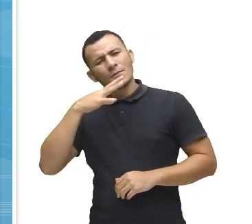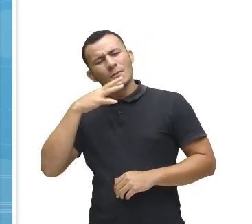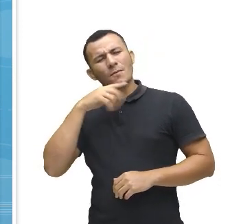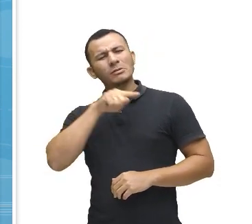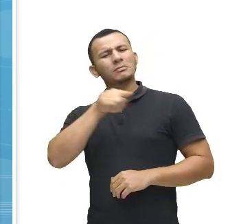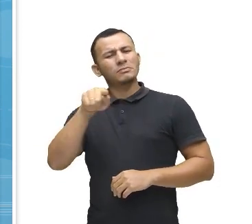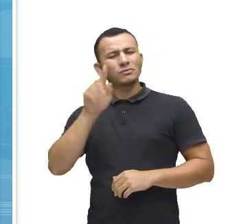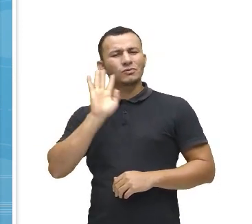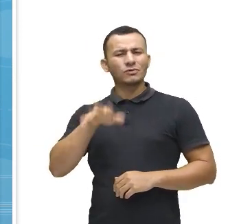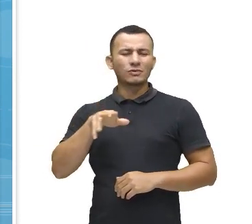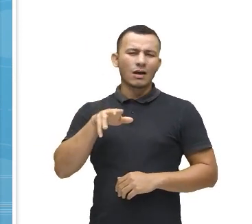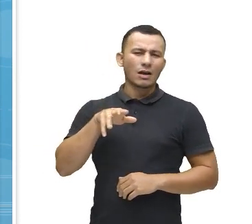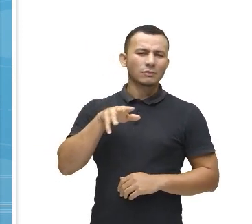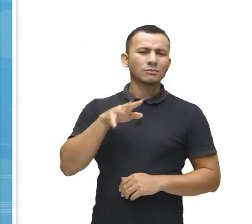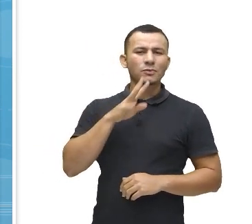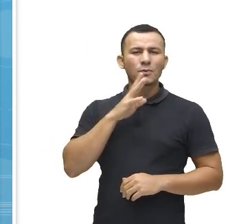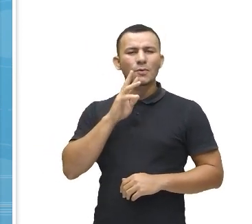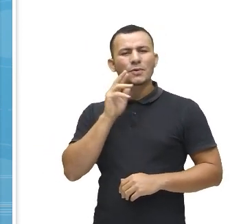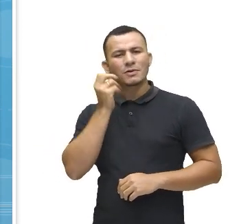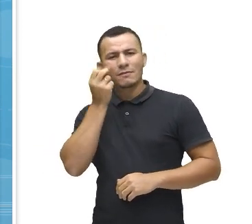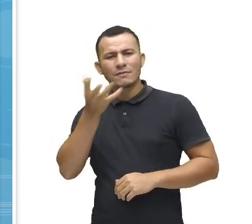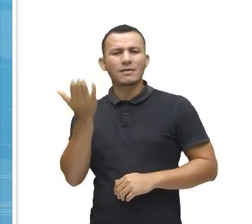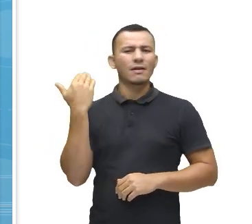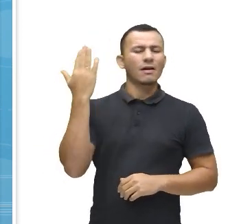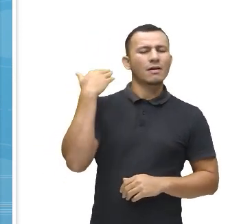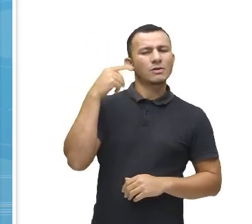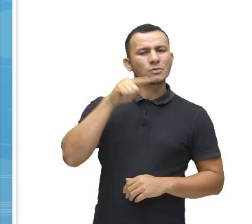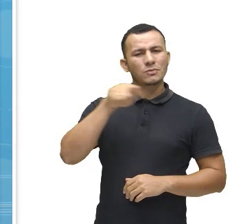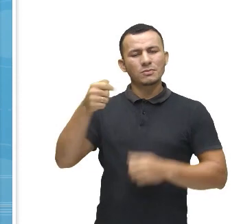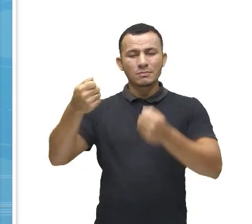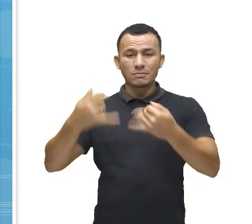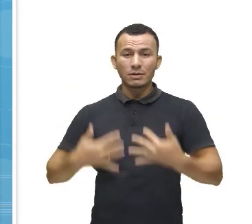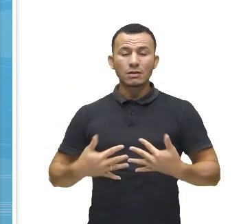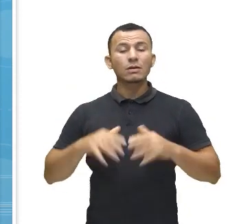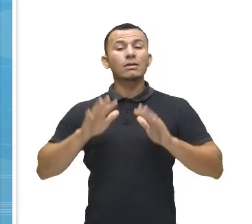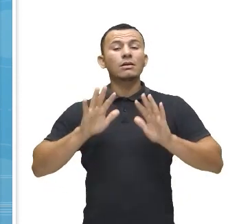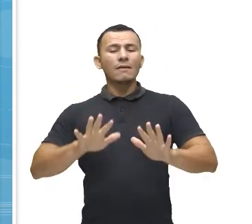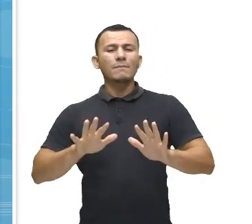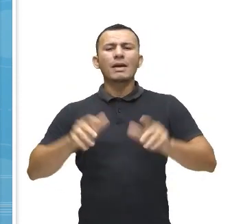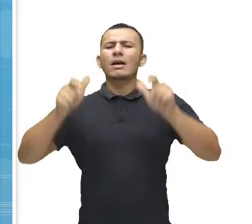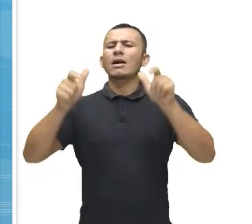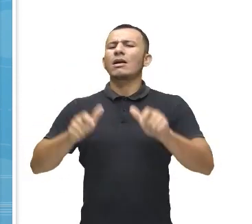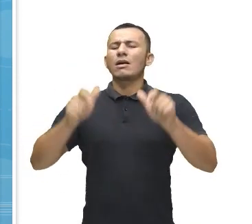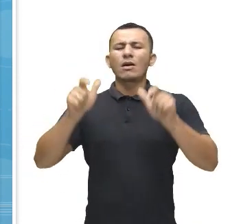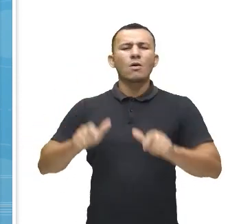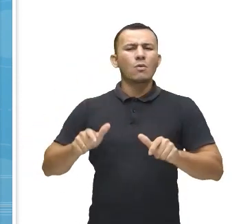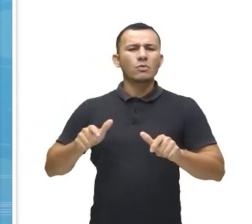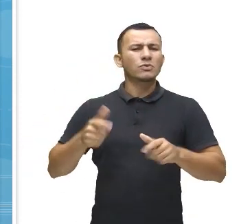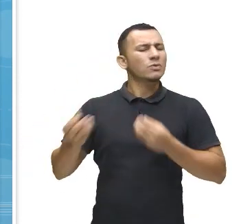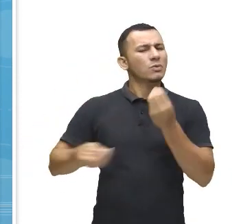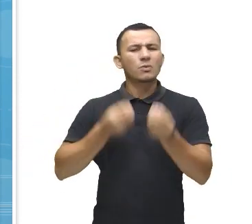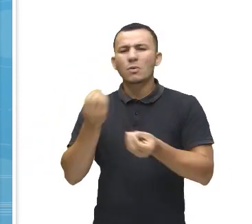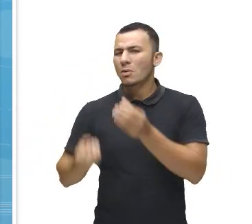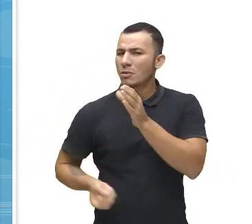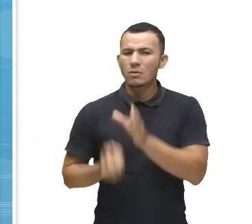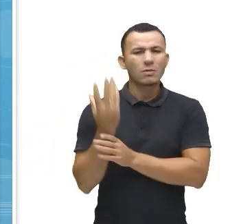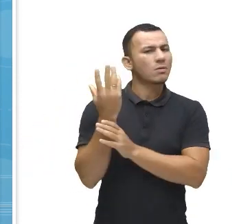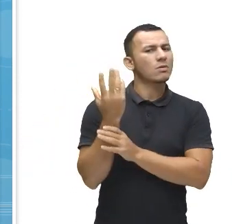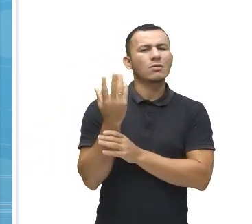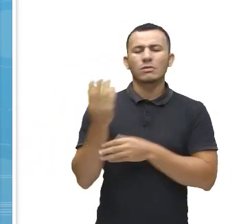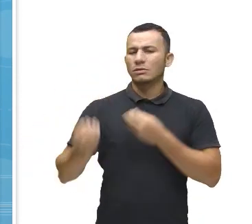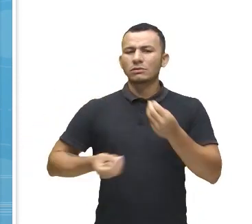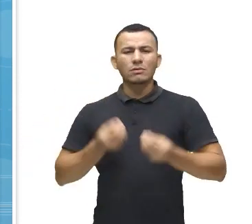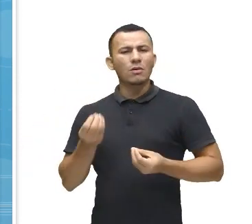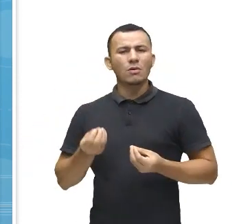Palmares. O senhor já falou em aulas anteriores. Eu gostaria de saber onde é que fica, como é que foi